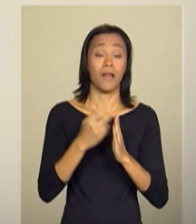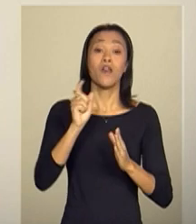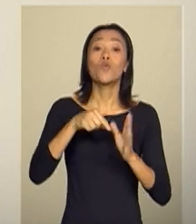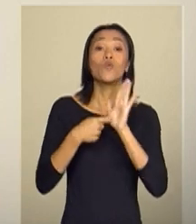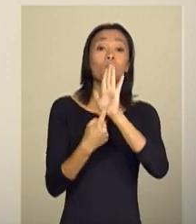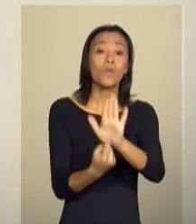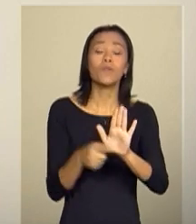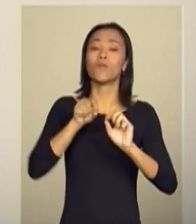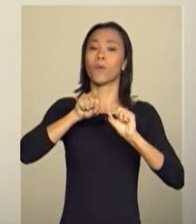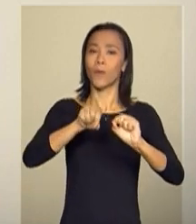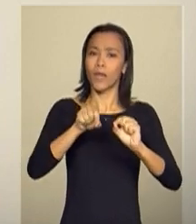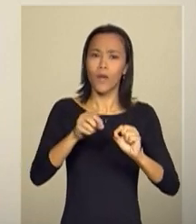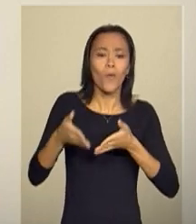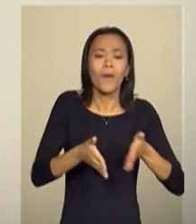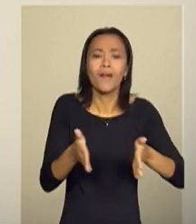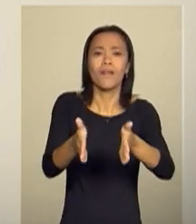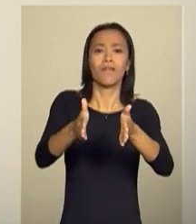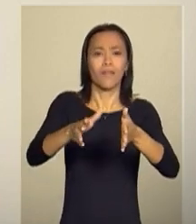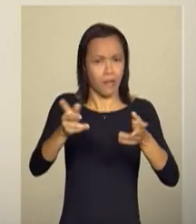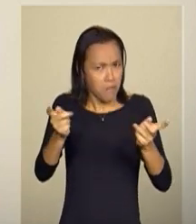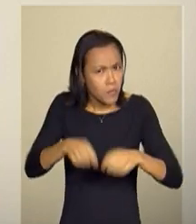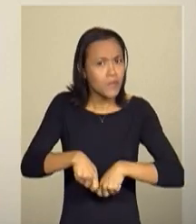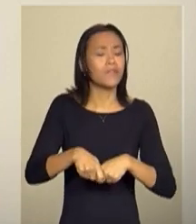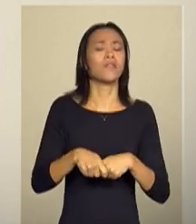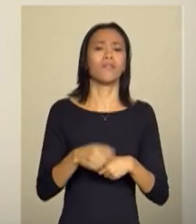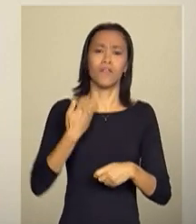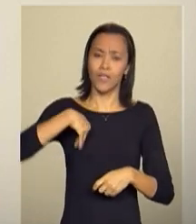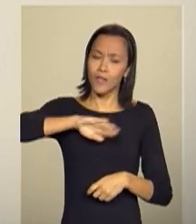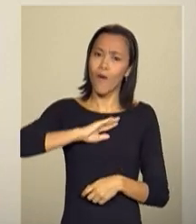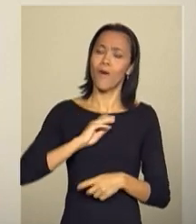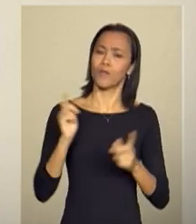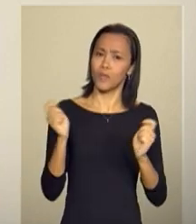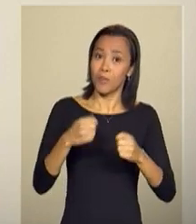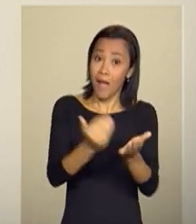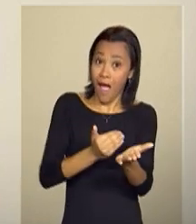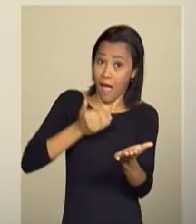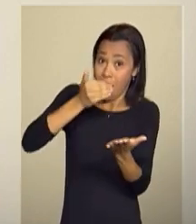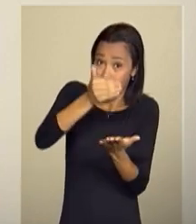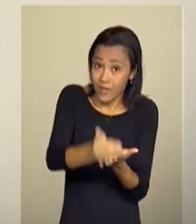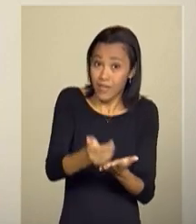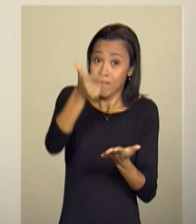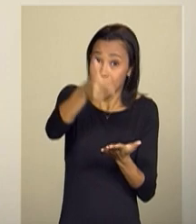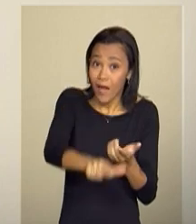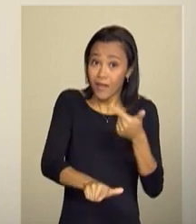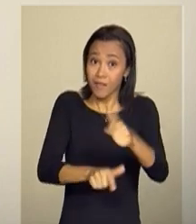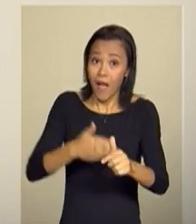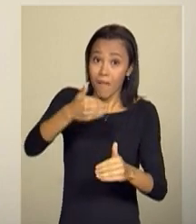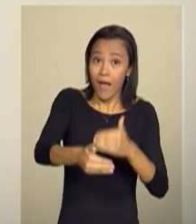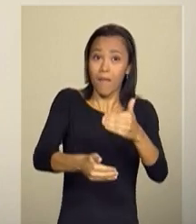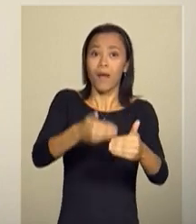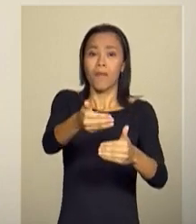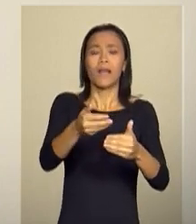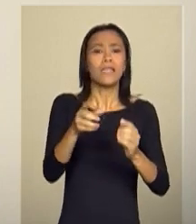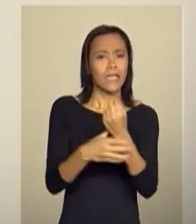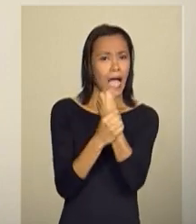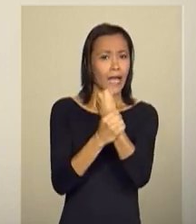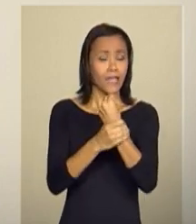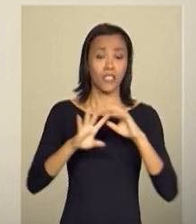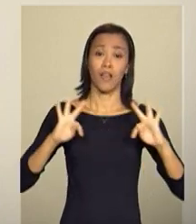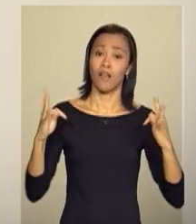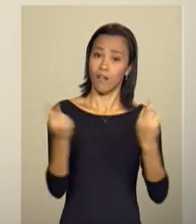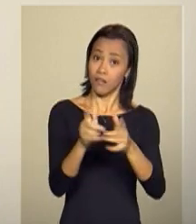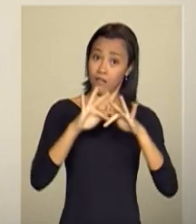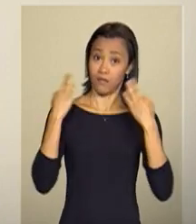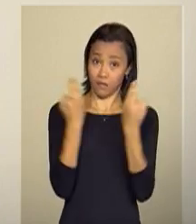nos mostrou o caminho que era possível e que nós podíamos avançar ainda mais e garantir a todas as